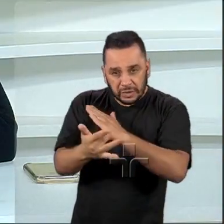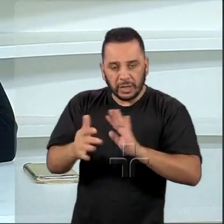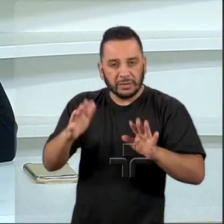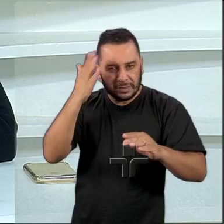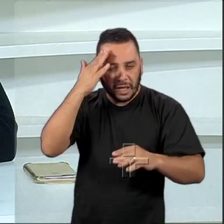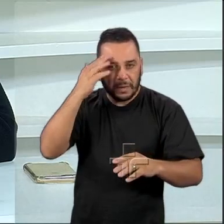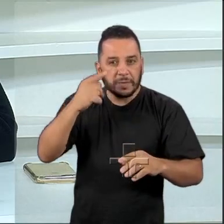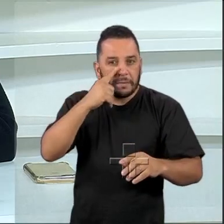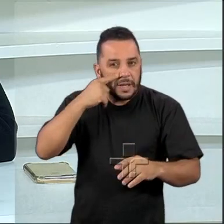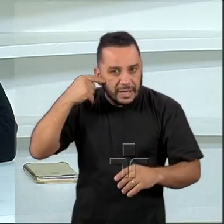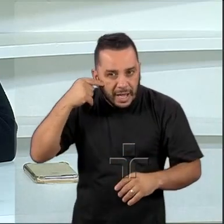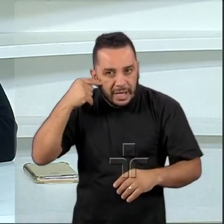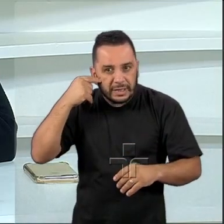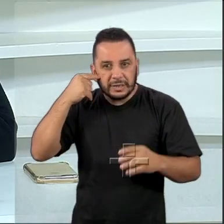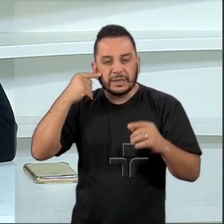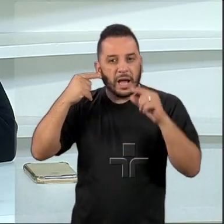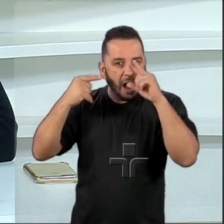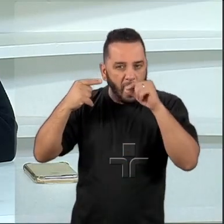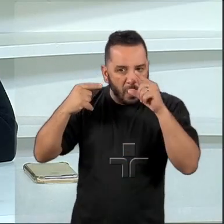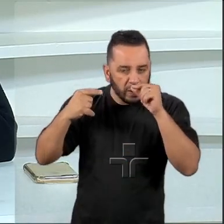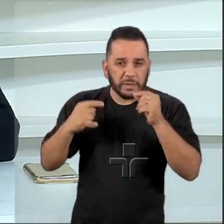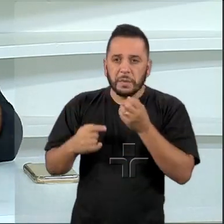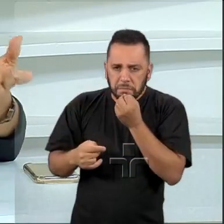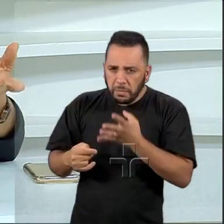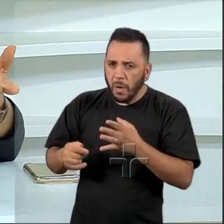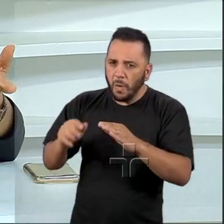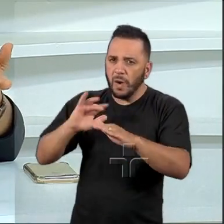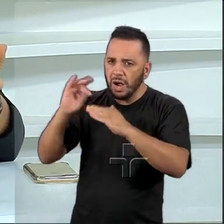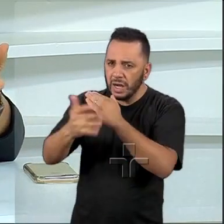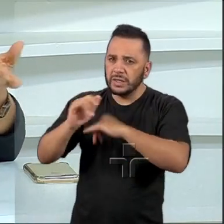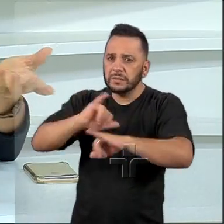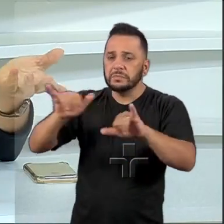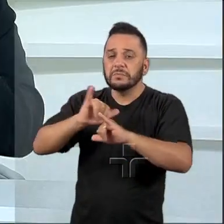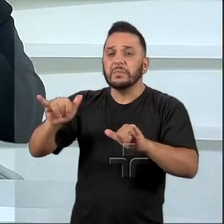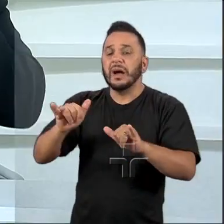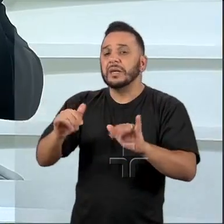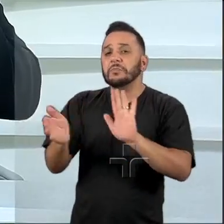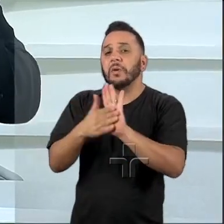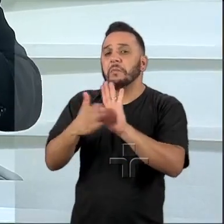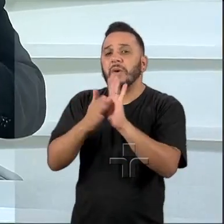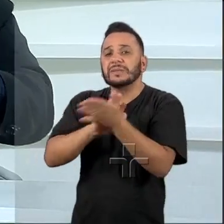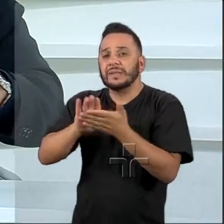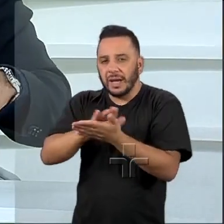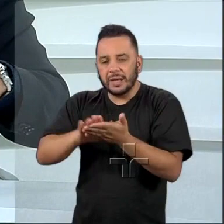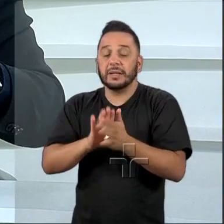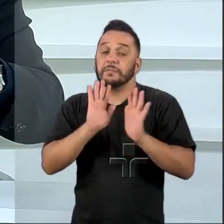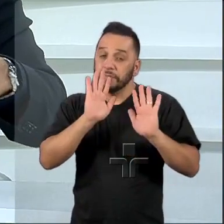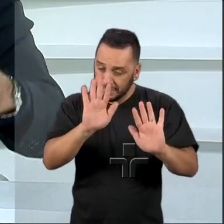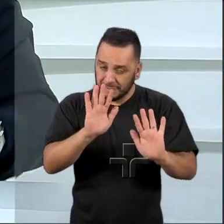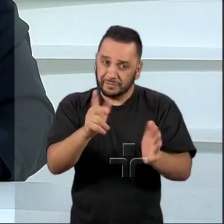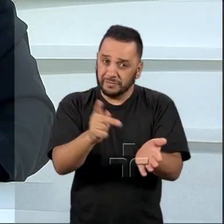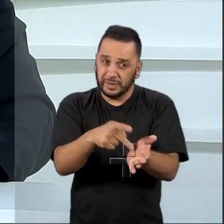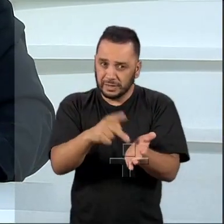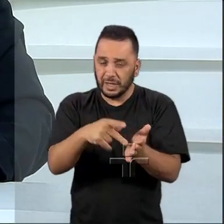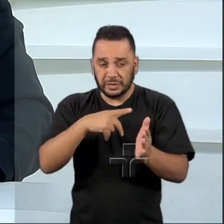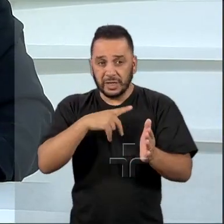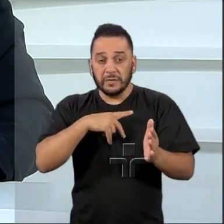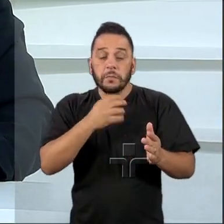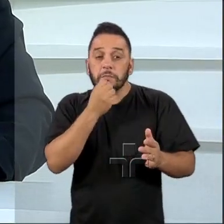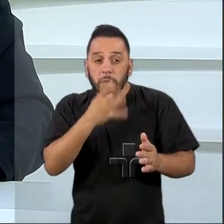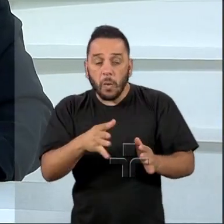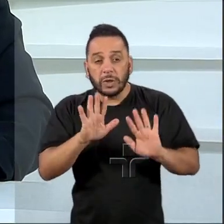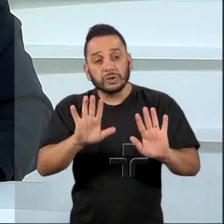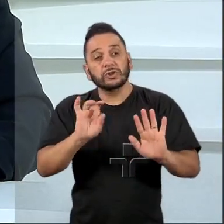Meirelles e do Alckmin era muito boa. Pois Era muito boa, mas eles não tinham o que vender. Né? Esse é o ponto. Mas talvez fosse muito boa, muito mais no formato, né,